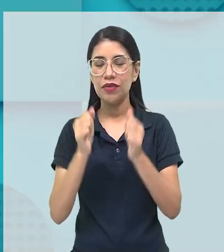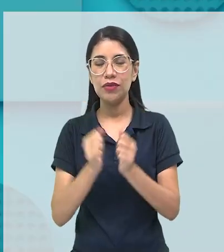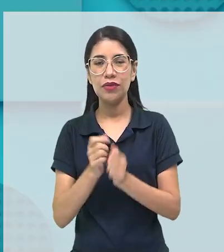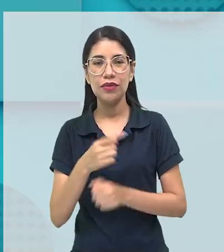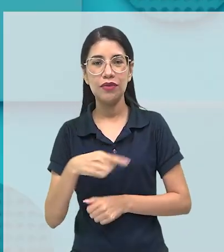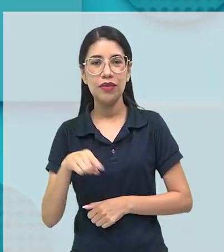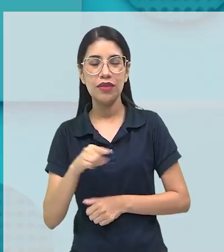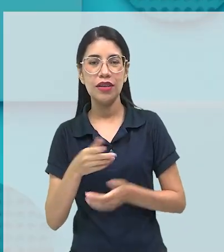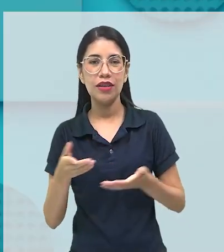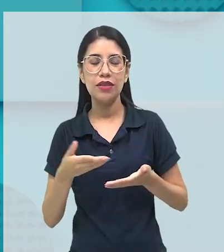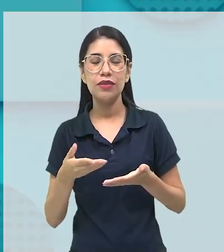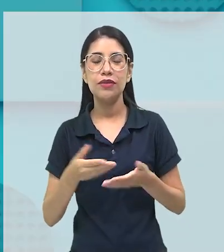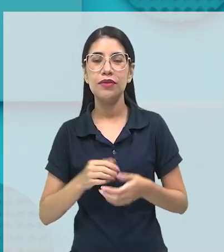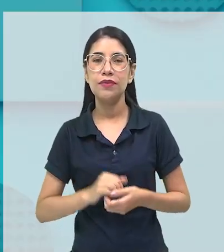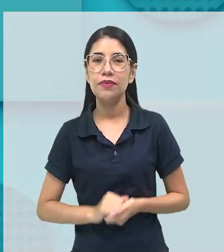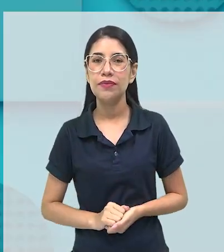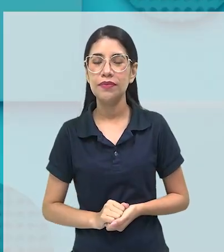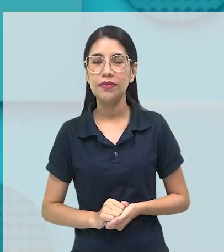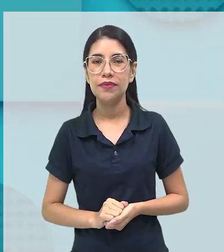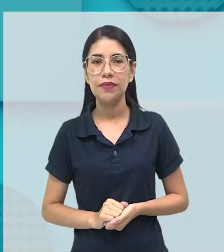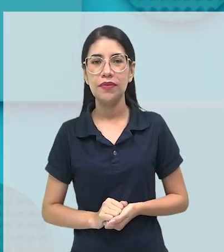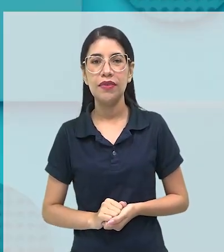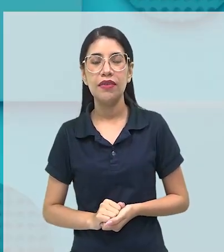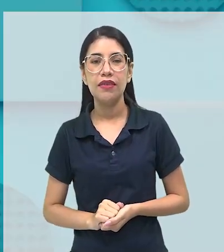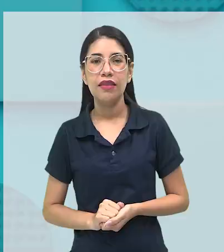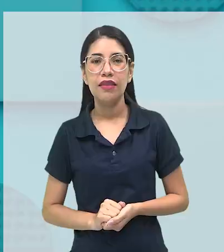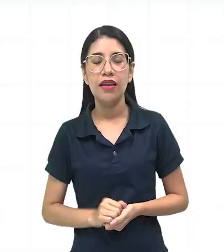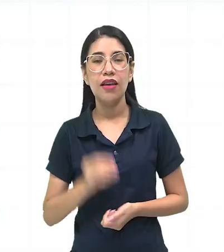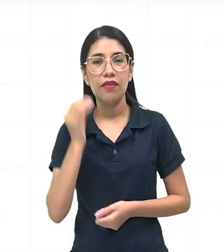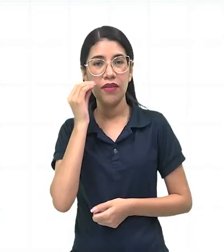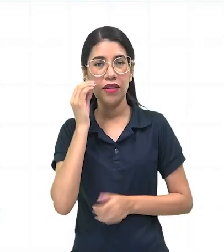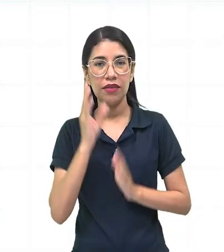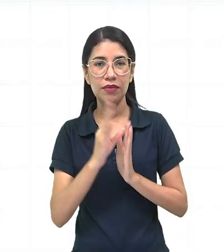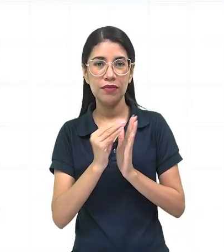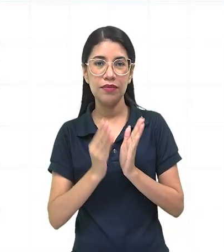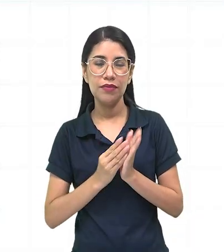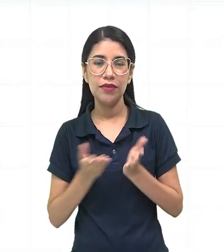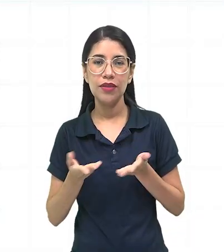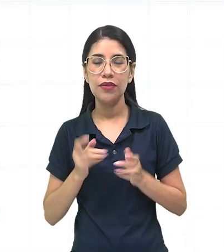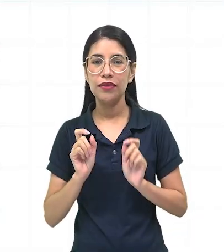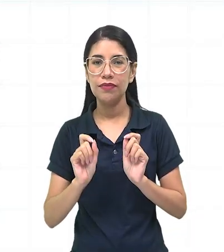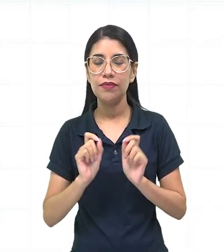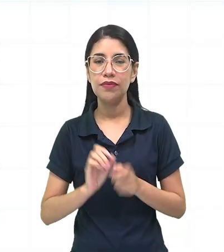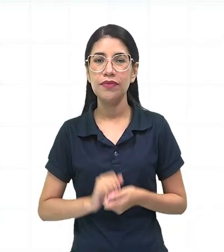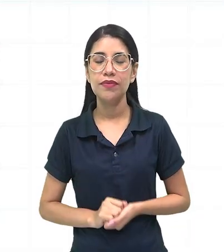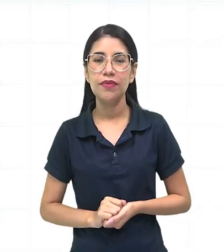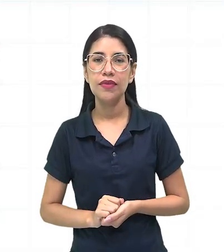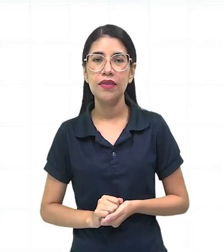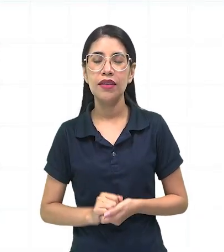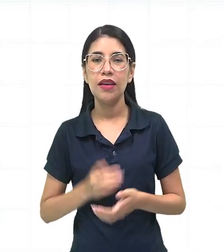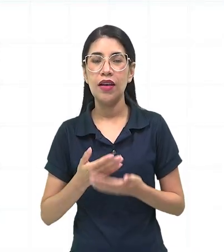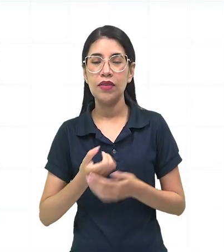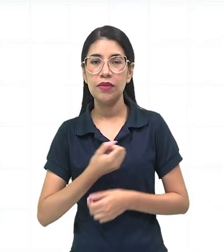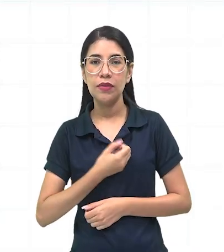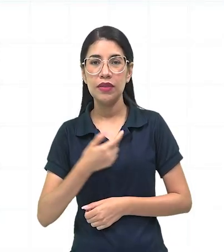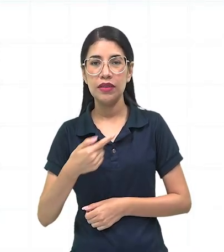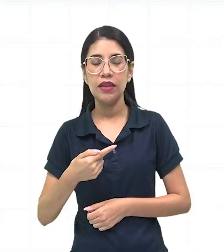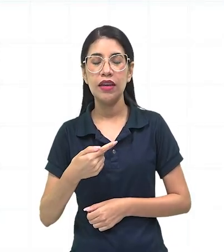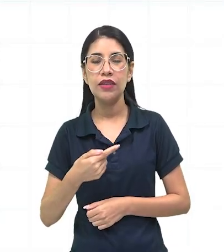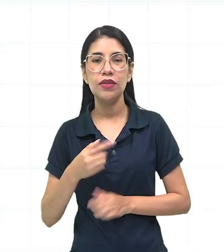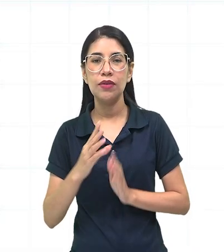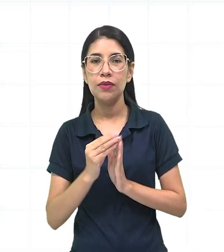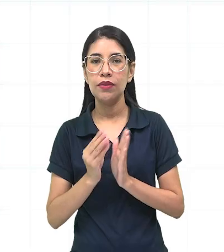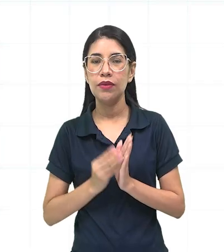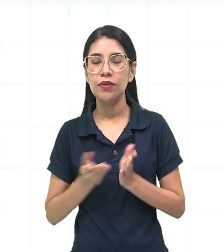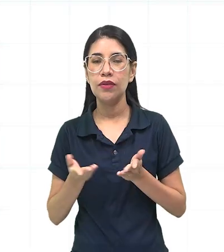junto com vocês nessa oportunidade de aprender muito mais. Vamos ver o que nós temos por objeto de conhecimento para esta aula. Na aula de número 7, nós